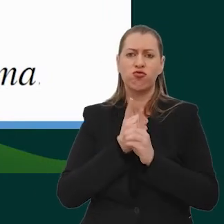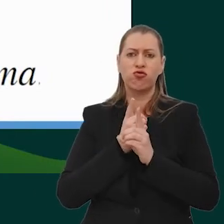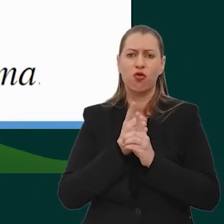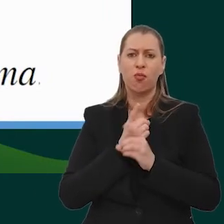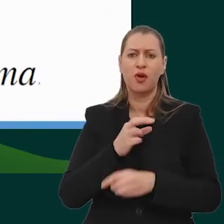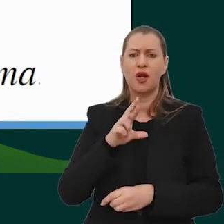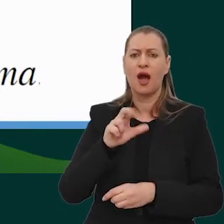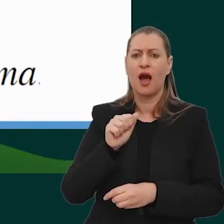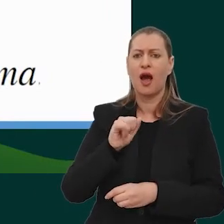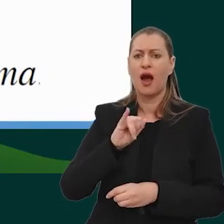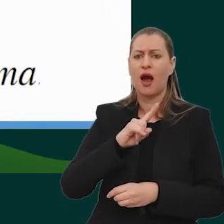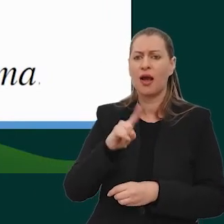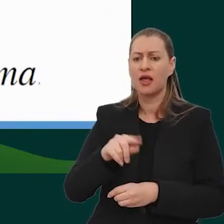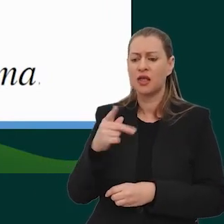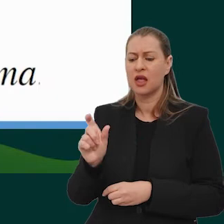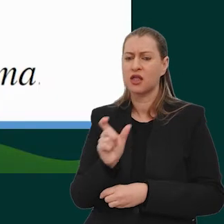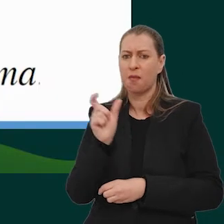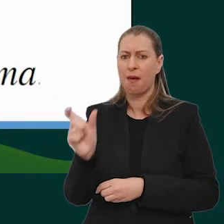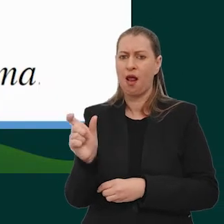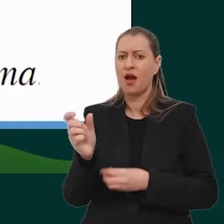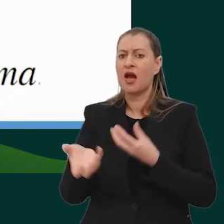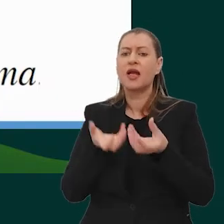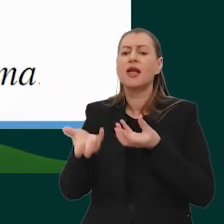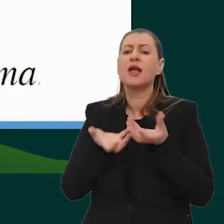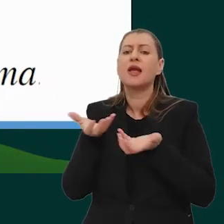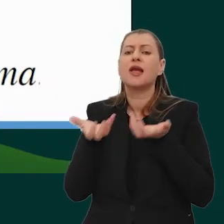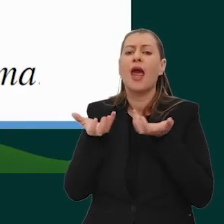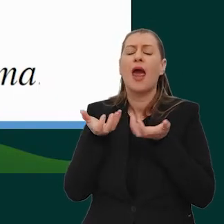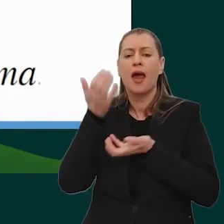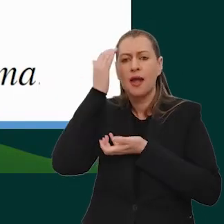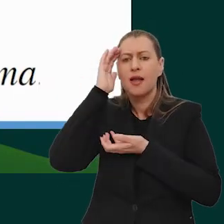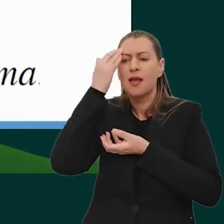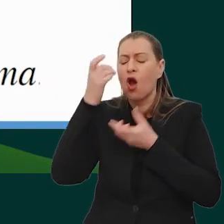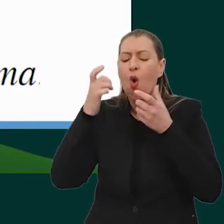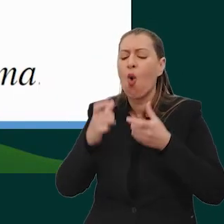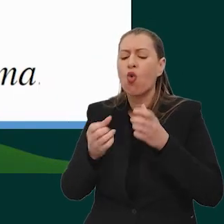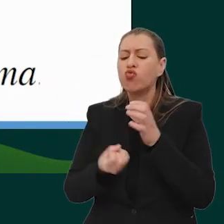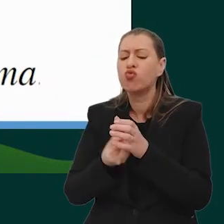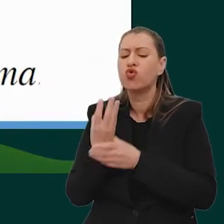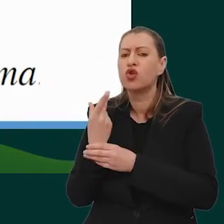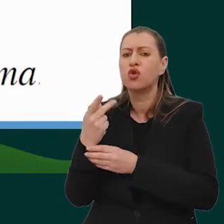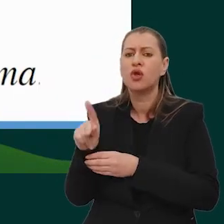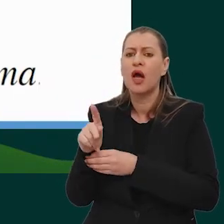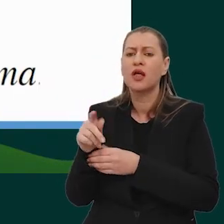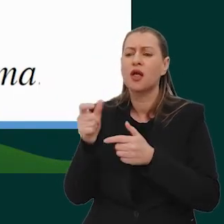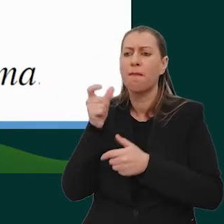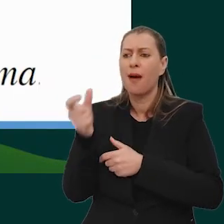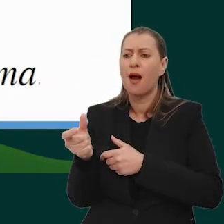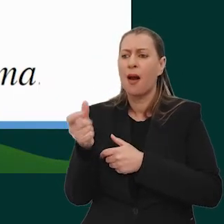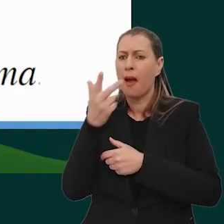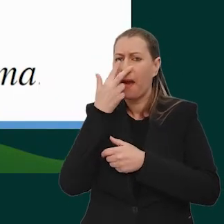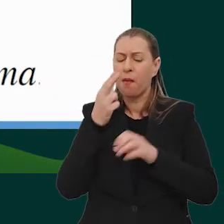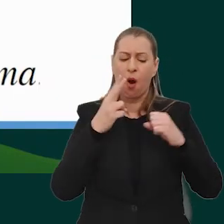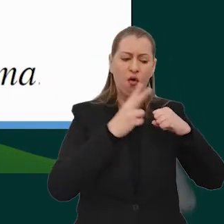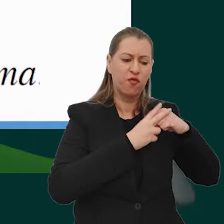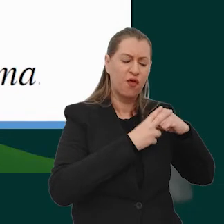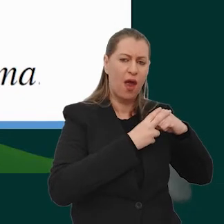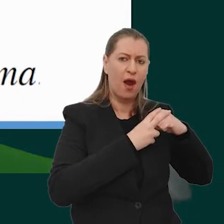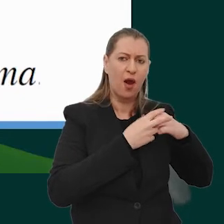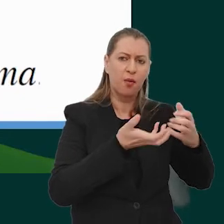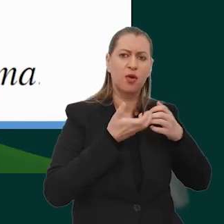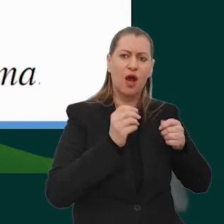daquela palavra. A gente quer entender de onde que veio aquela palavra. É quase como se vocês tivessem um verbo e